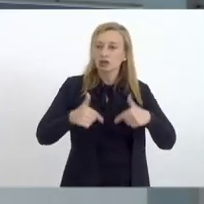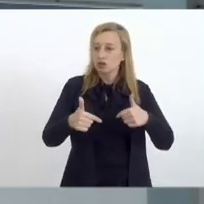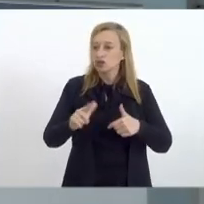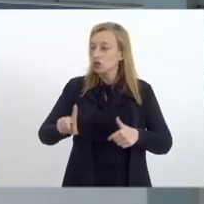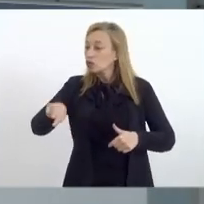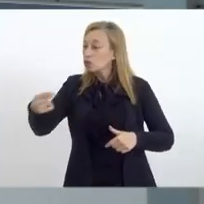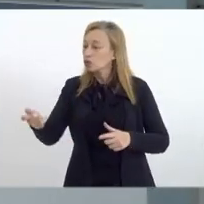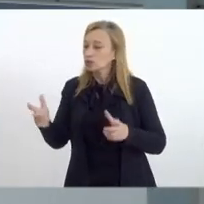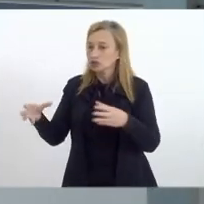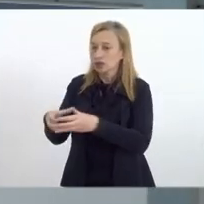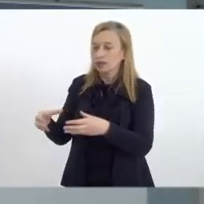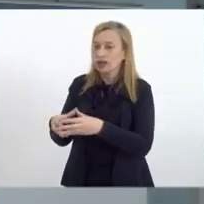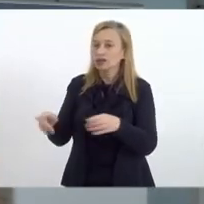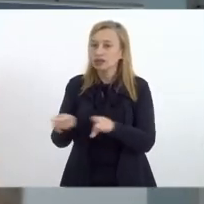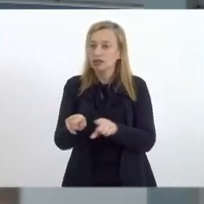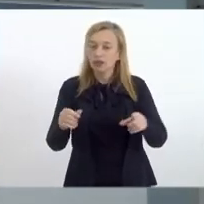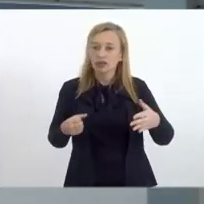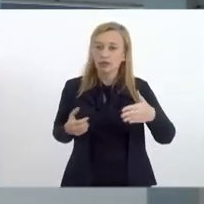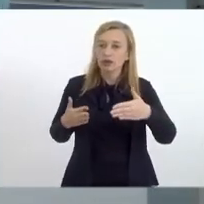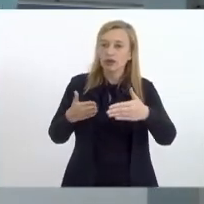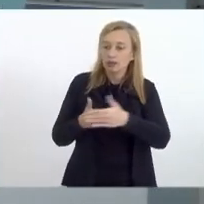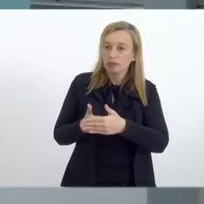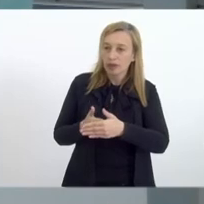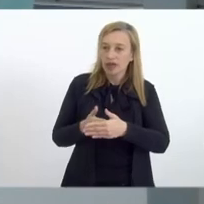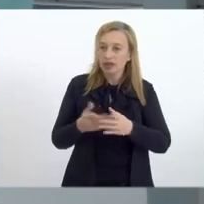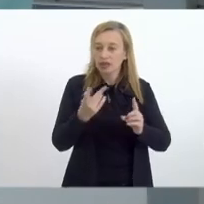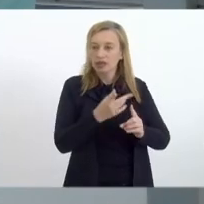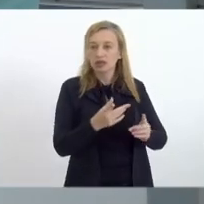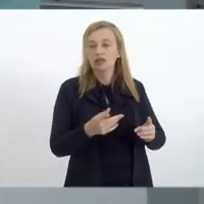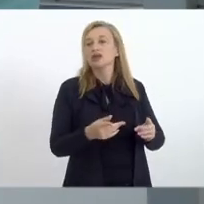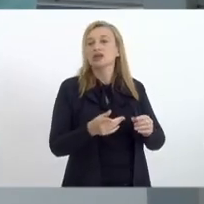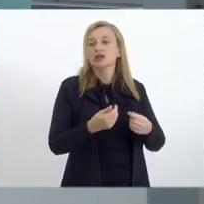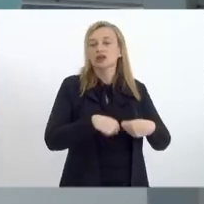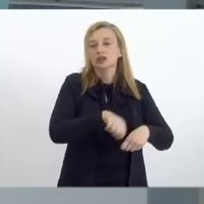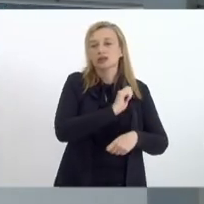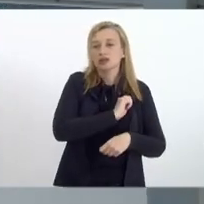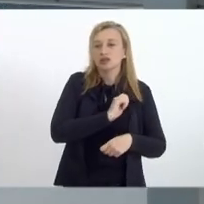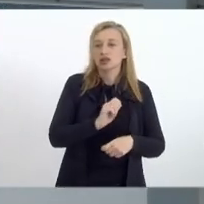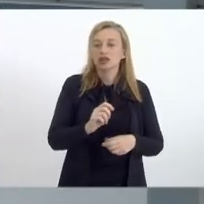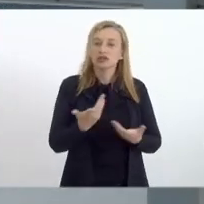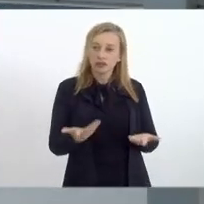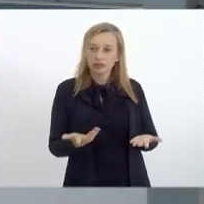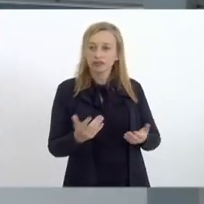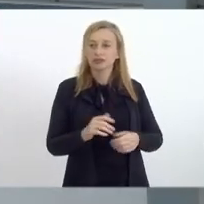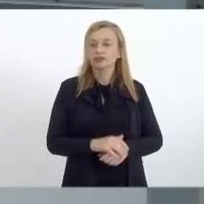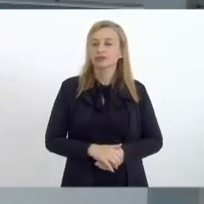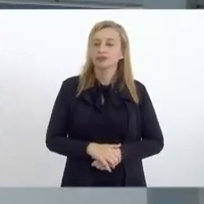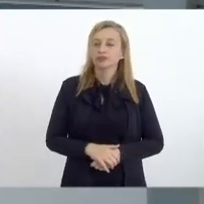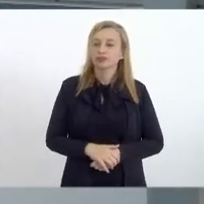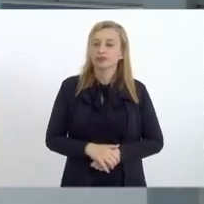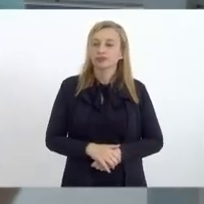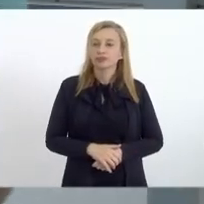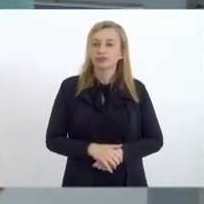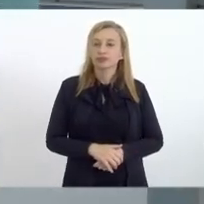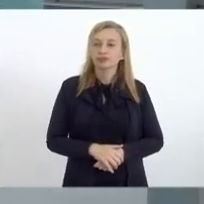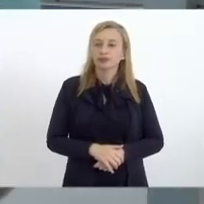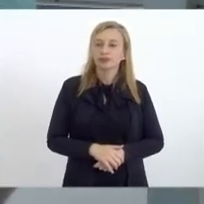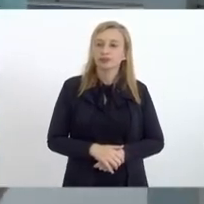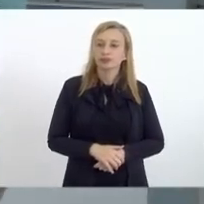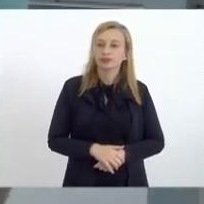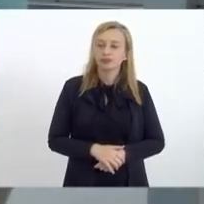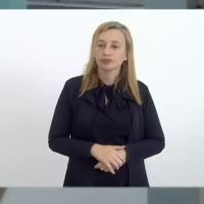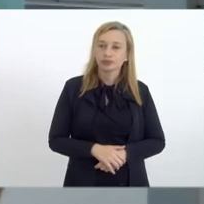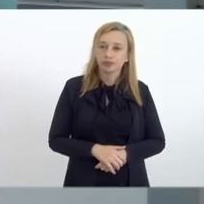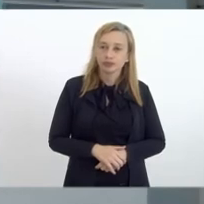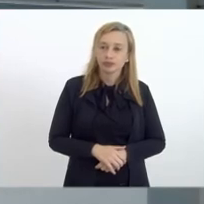o regime de recuperação fiscal, uma vez que não temos aposentados nem pensionistas com direito à paridade remuneratória. A paridade acabou